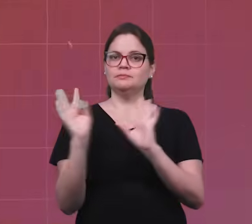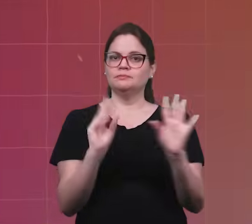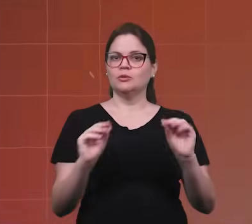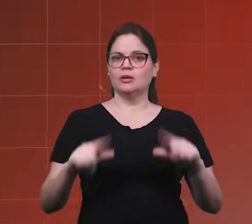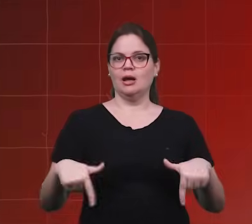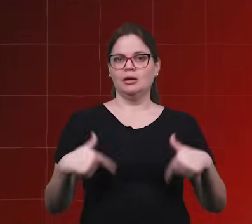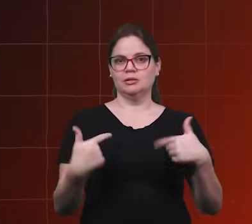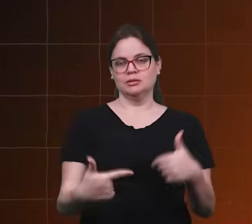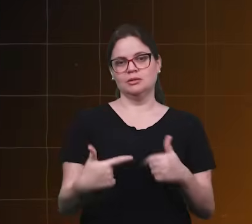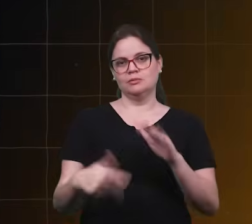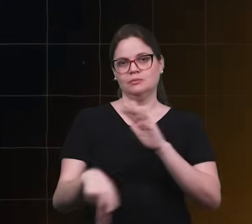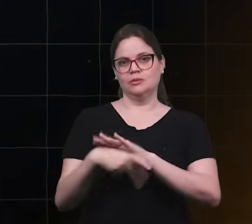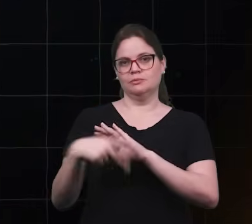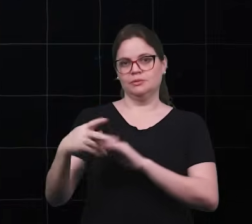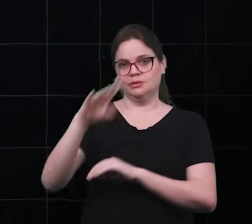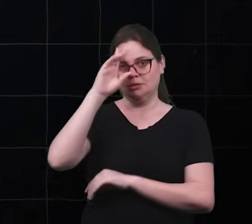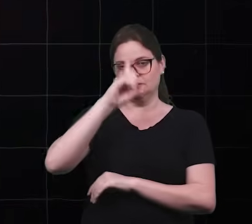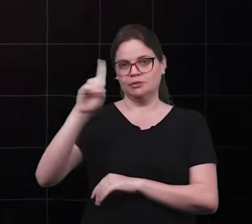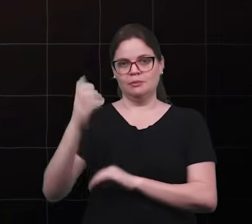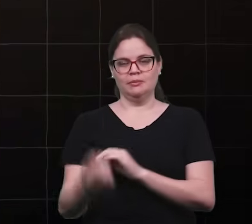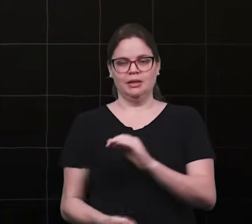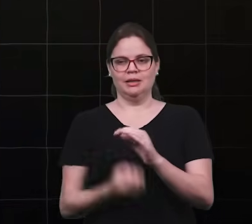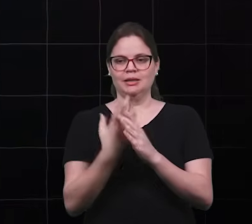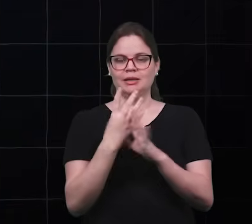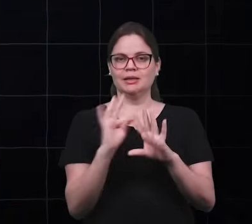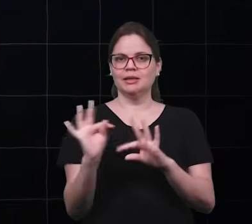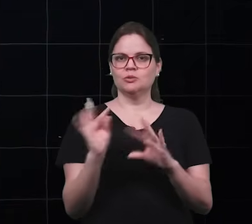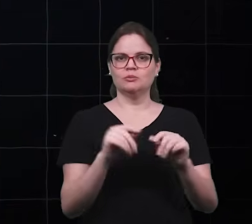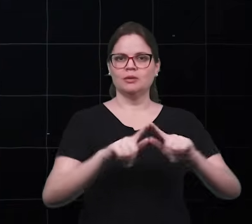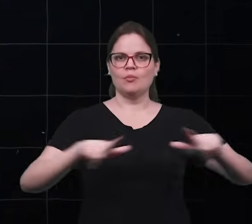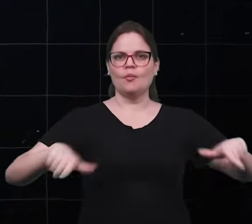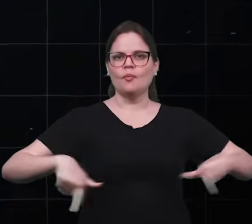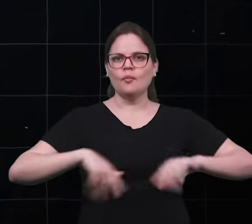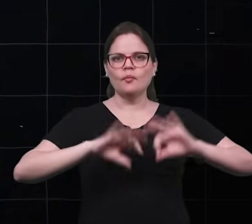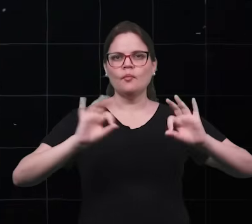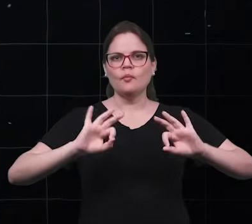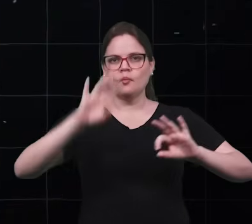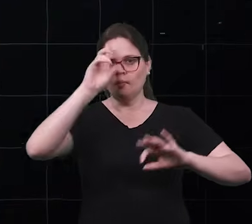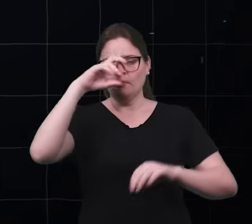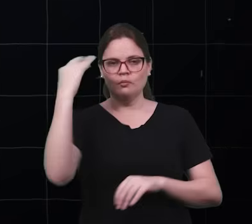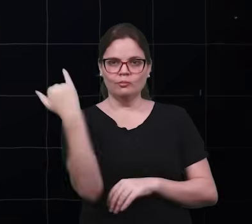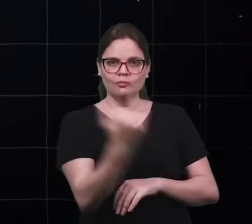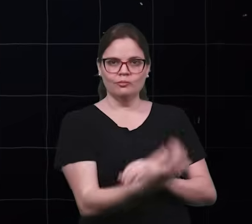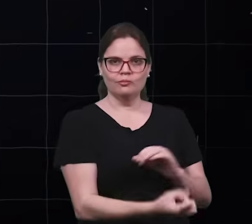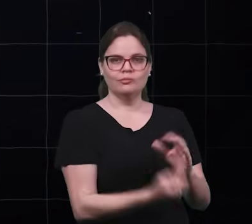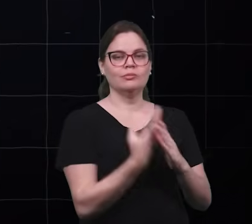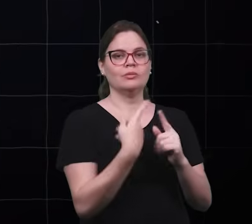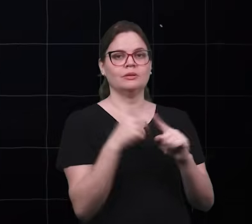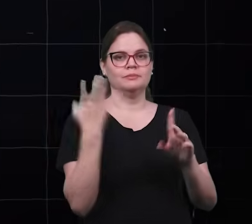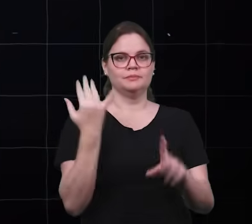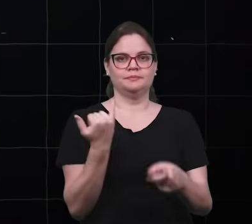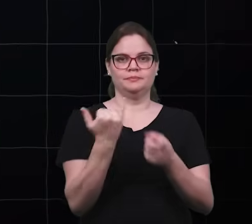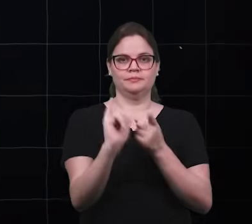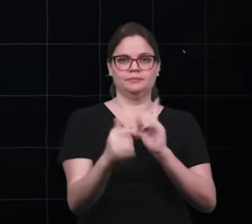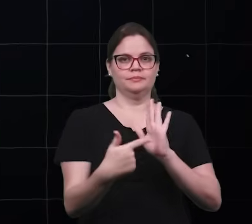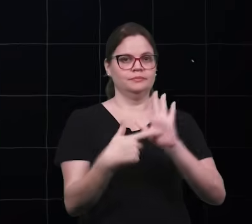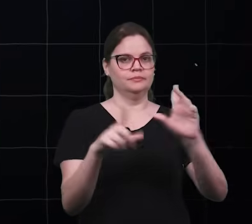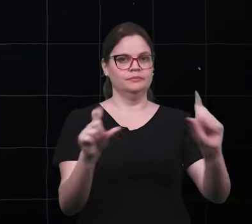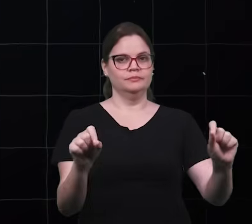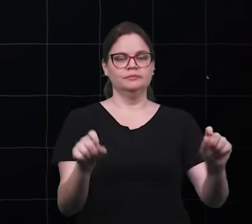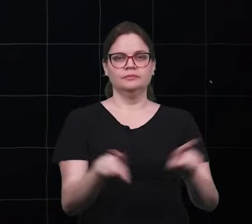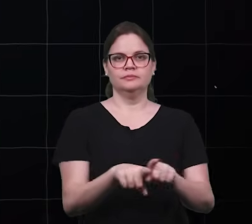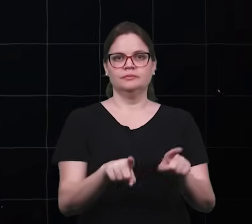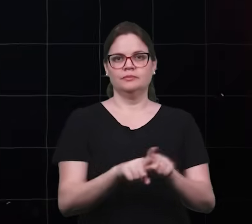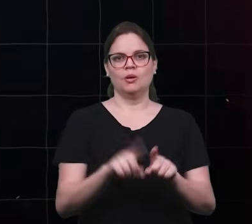né, para criar todas as coisas do nada, mas profeticamente esse texto mostra também algo